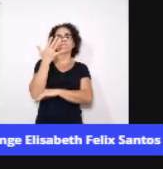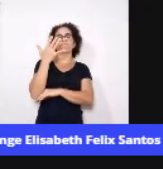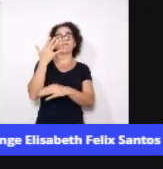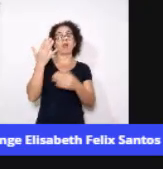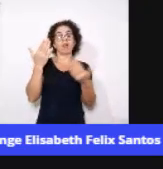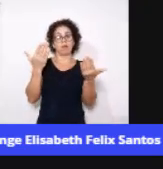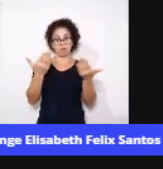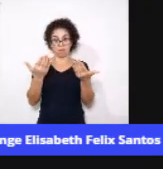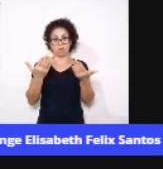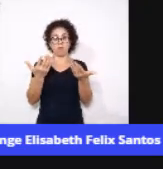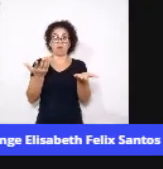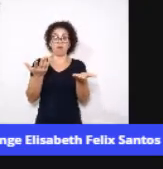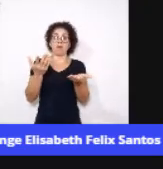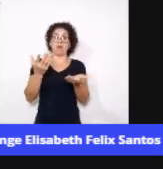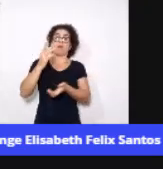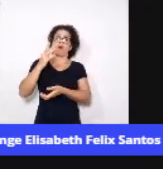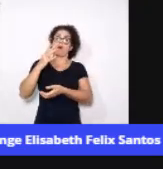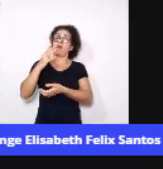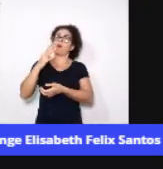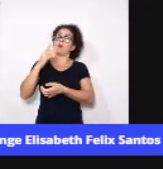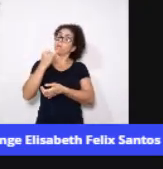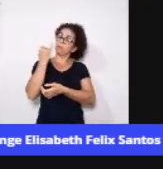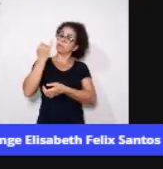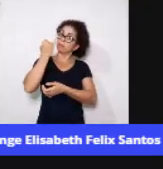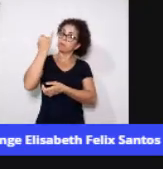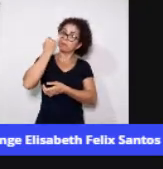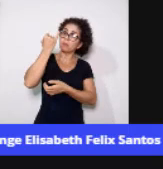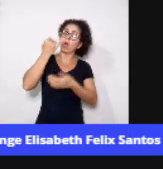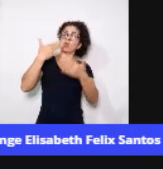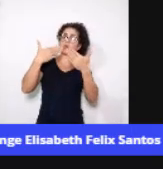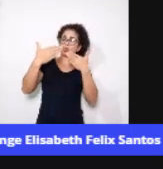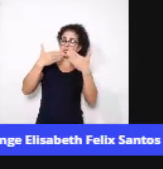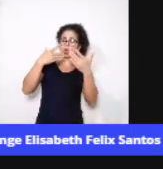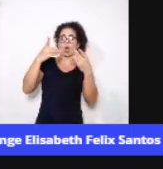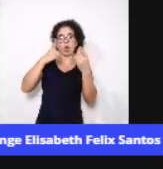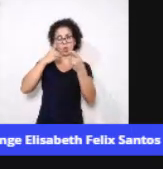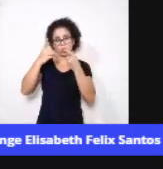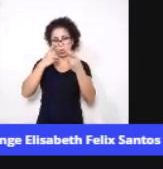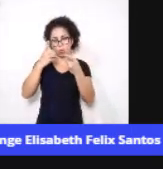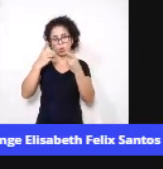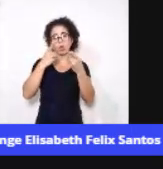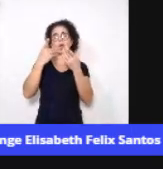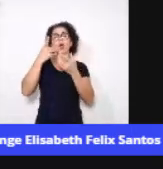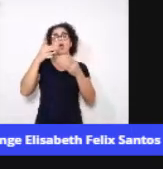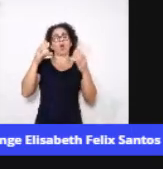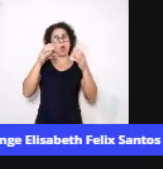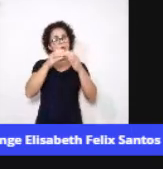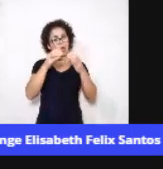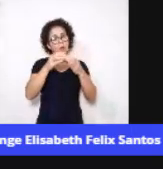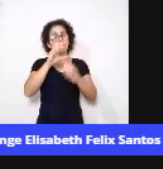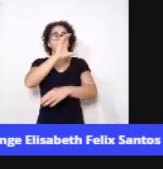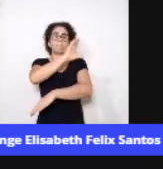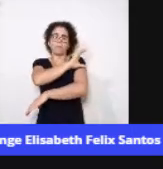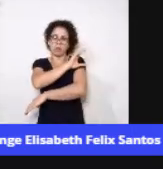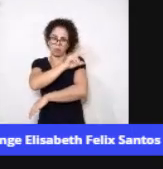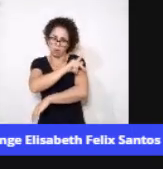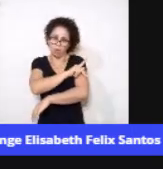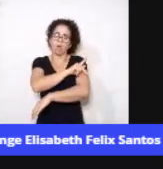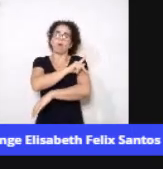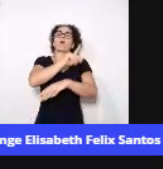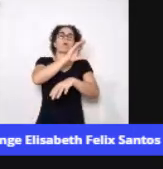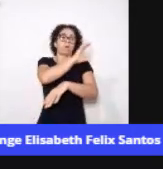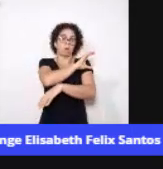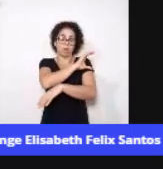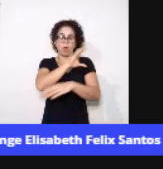relevante para se dialogar com a equipe pedagógica com a gestão, e a gestão fazendo a interface com a